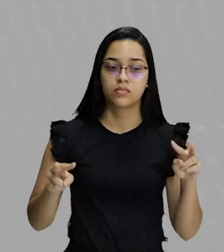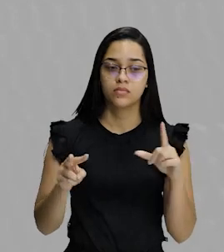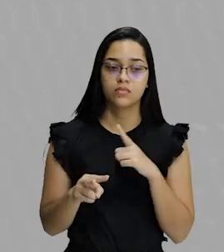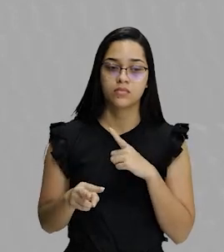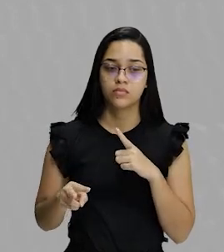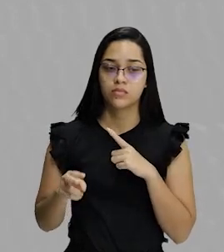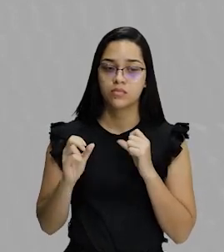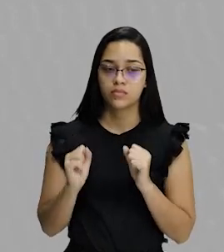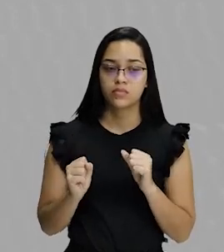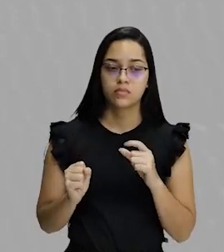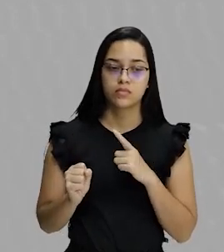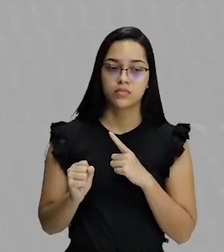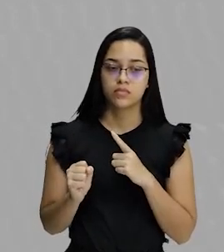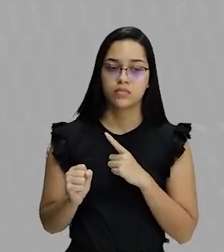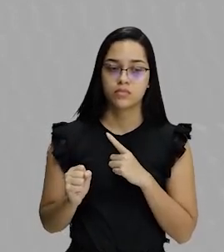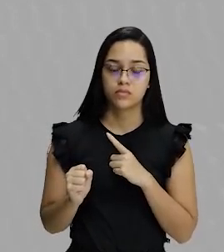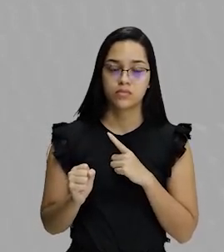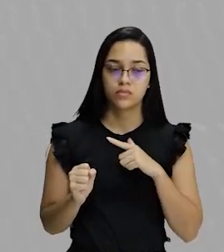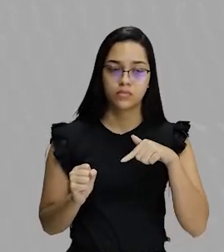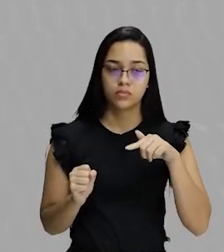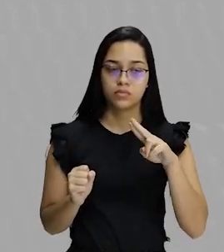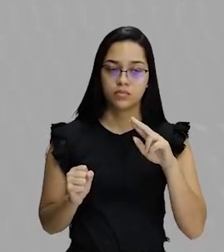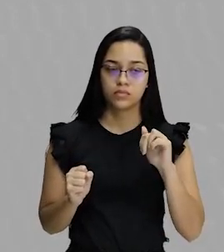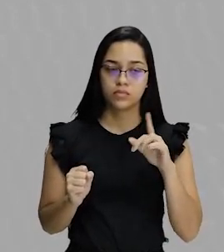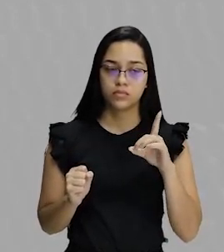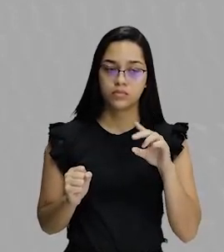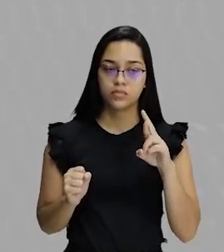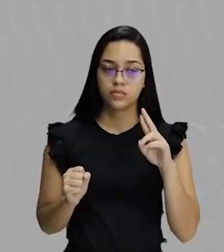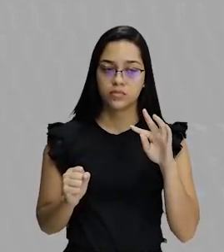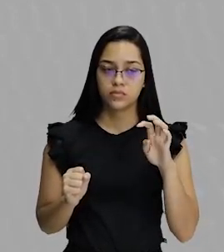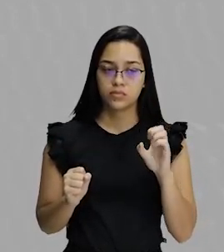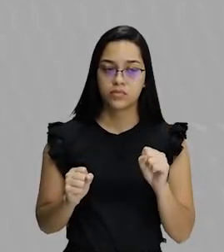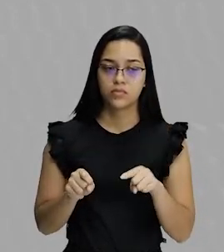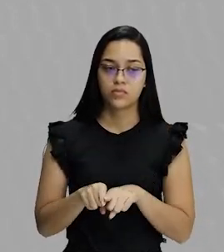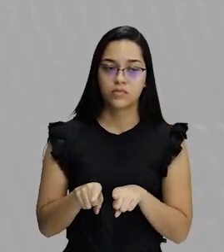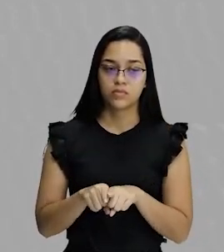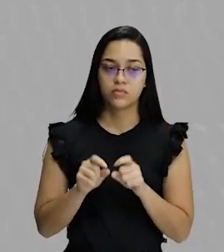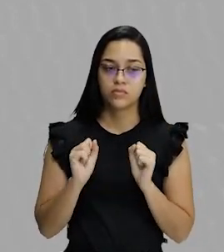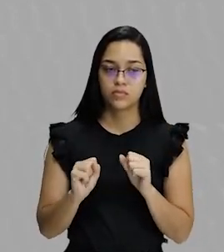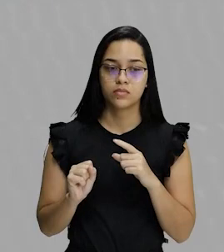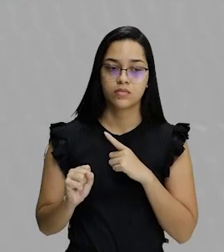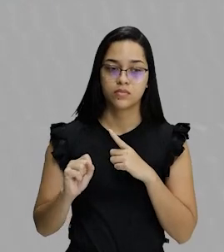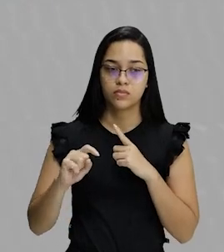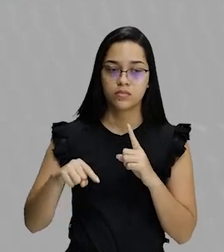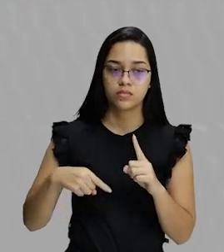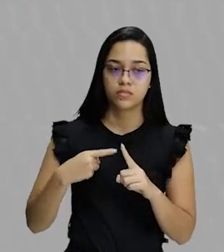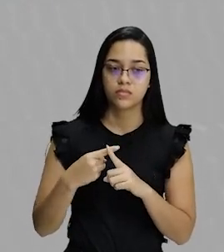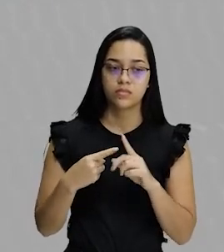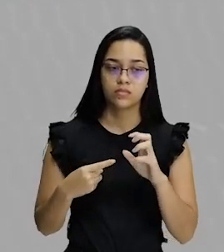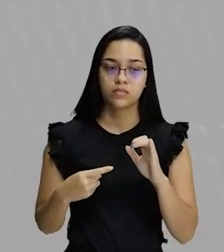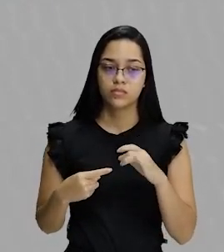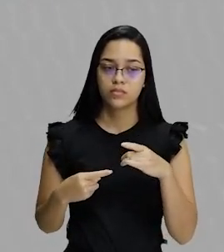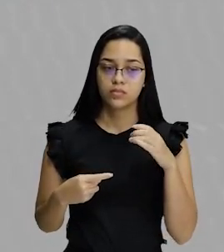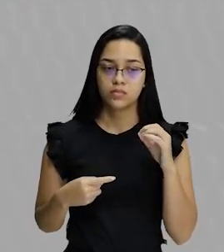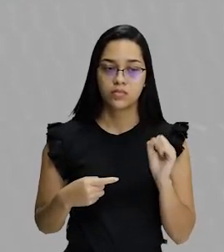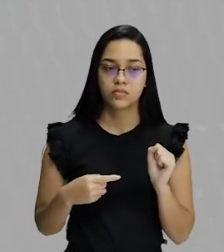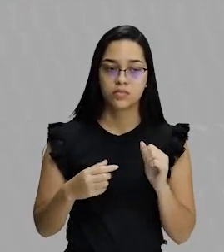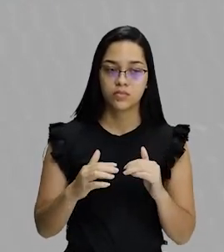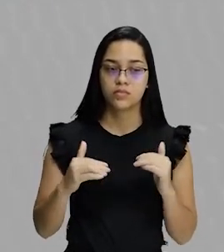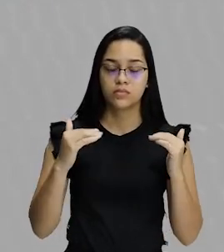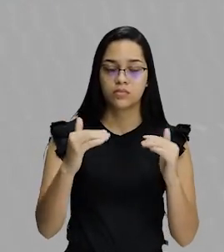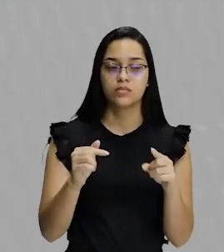eles podem estar nos quadrantes, né? Ou os pontos podem estar sobre os eixos, né?